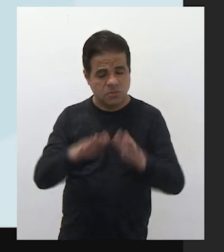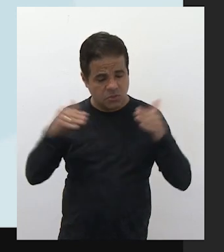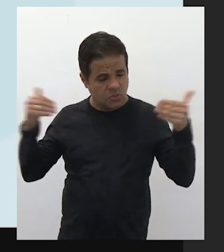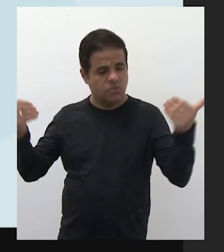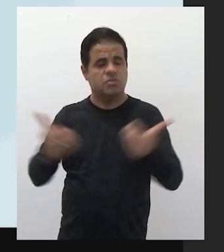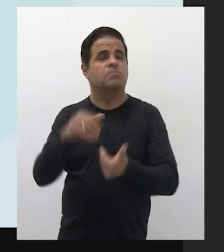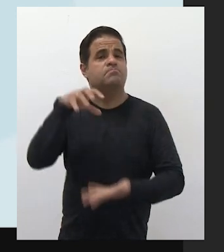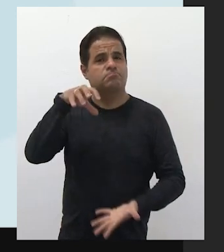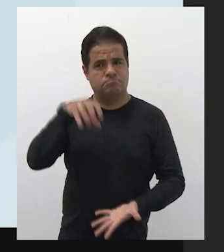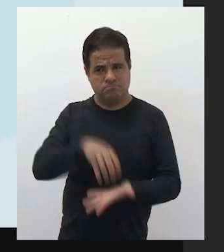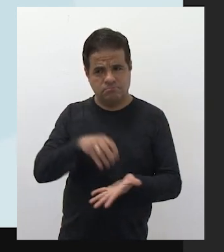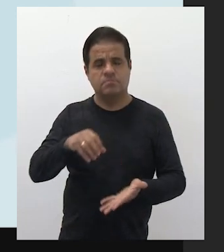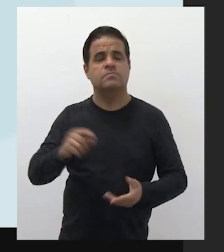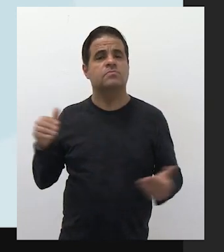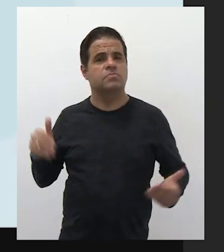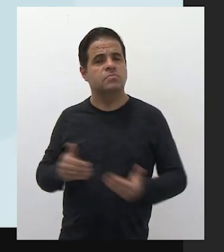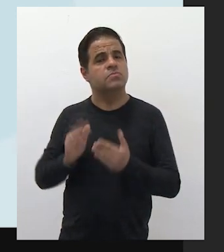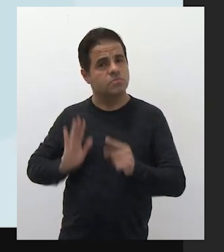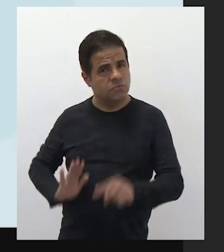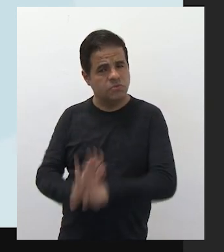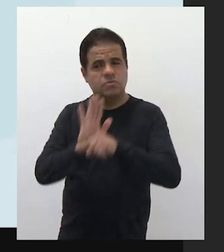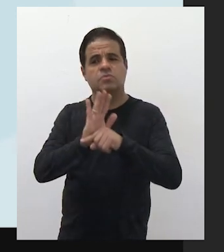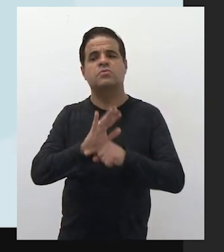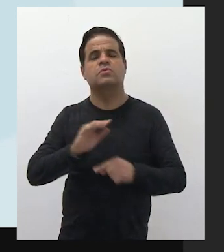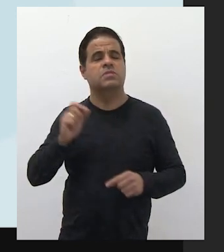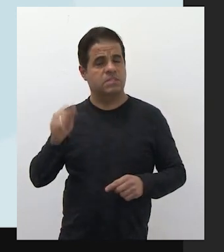Nações Unidas, com contribuições